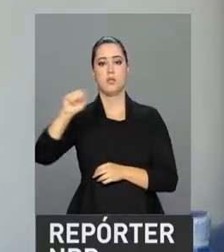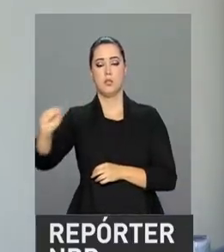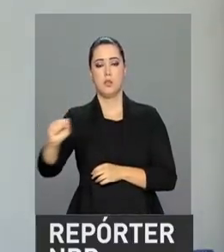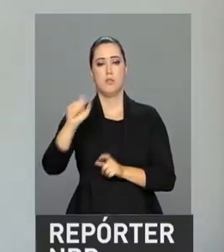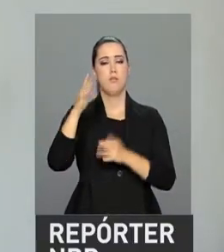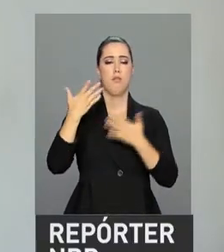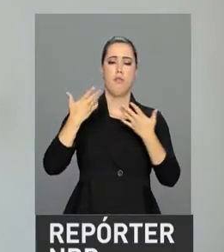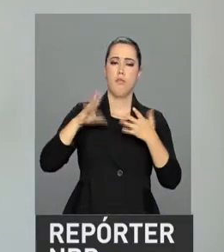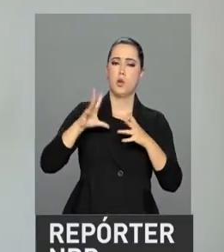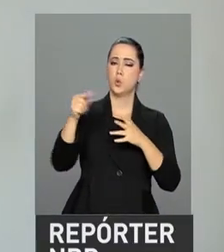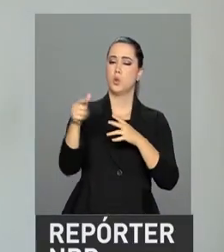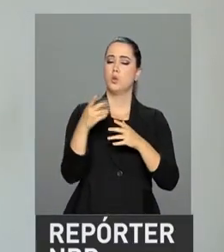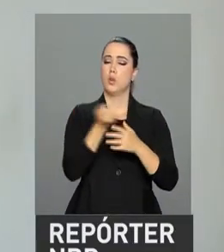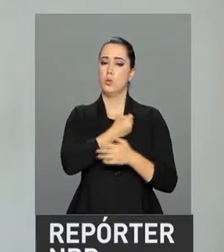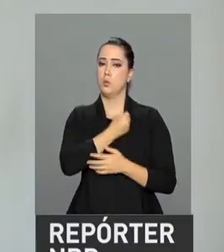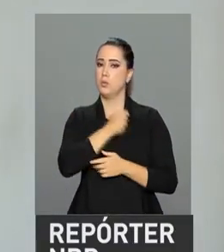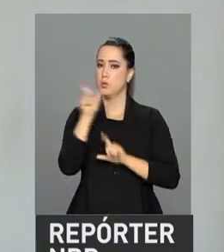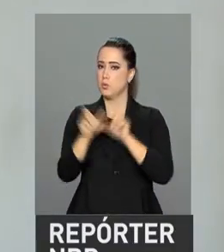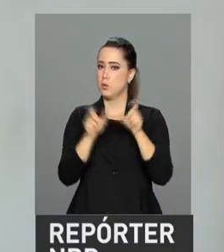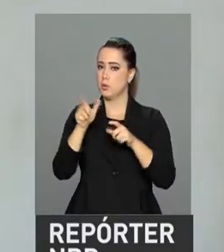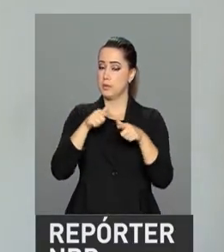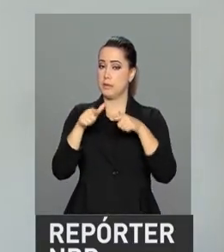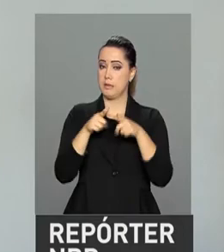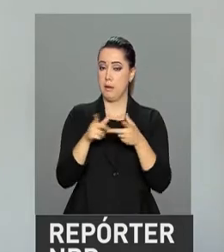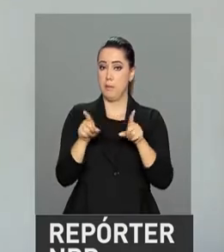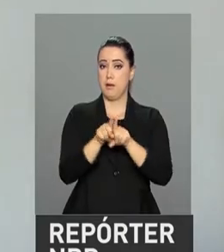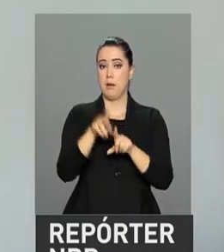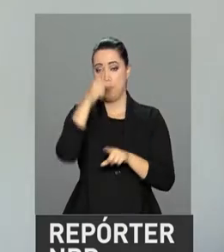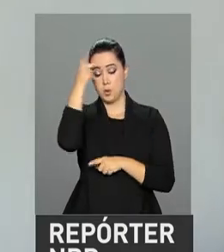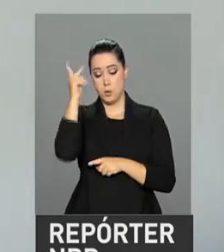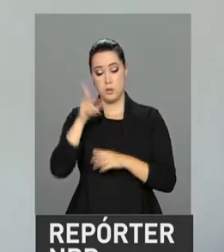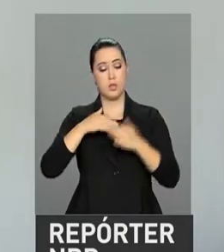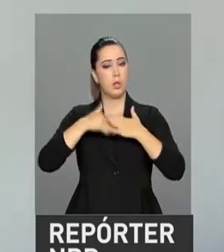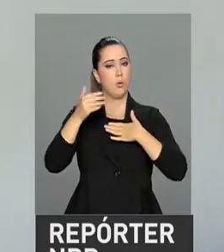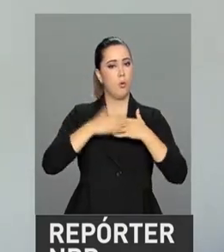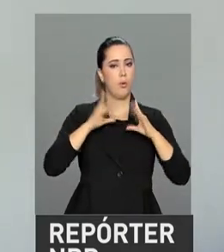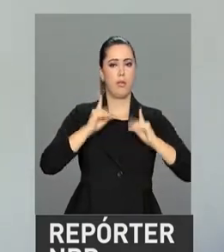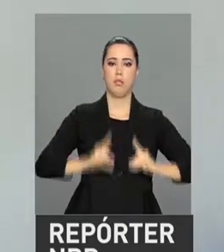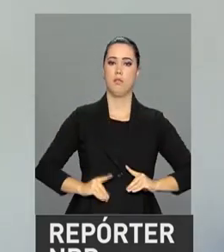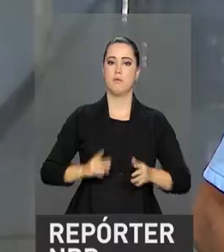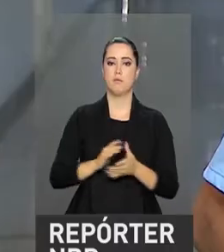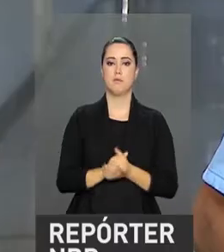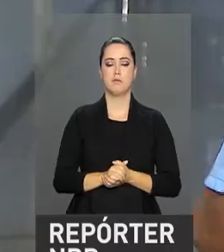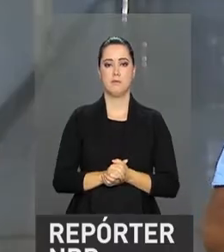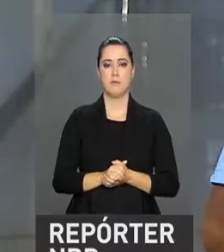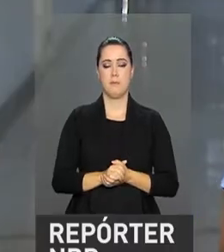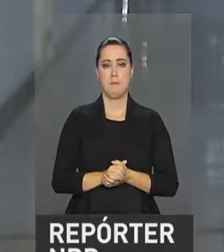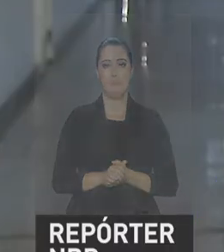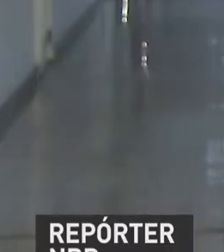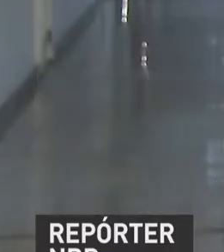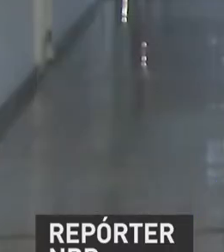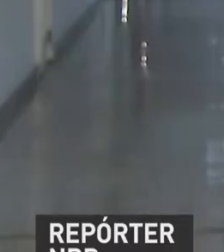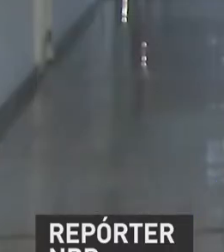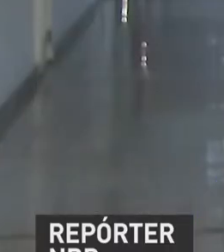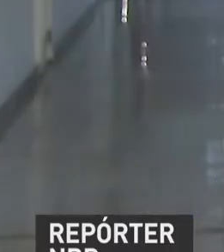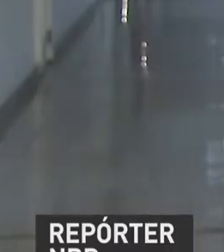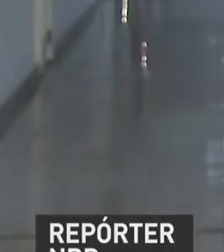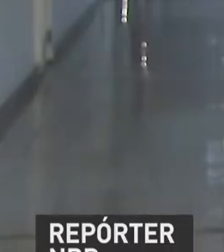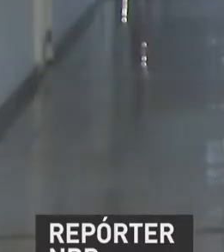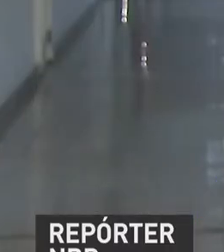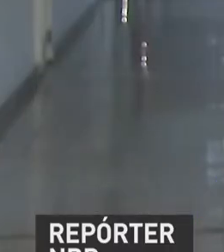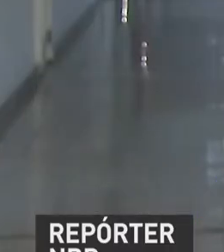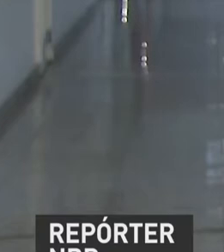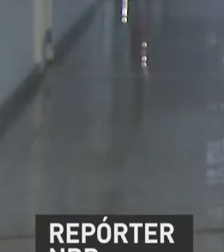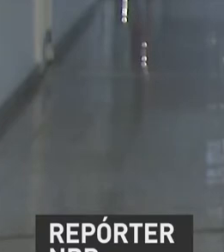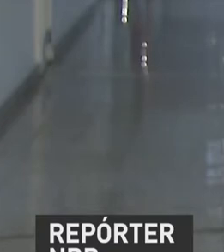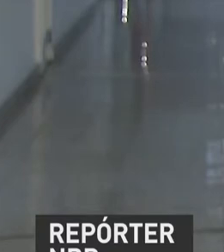dependendo do total de trabalhadores, para pessoas com algum tipo de deficiência. Isso é um resultado de uma